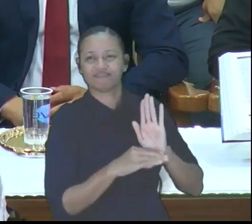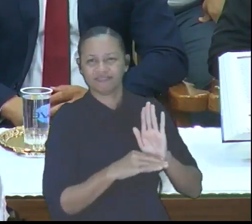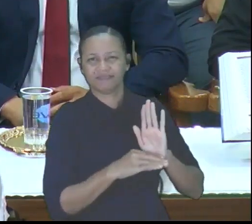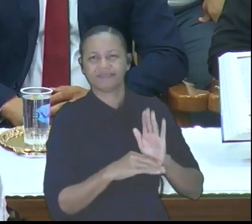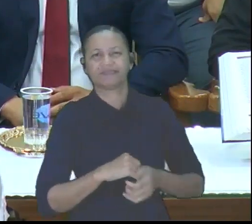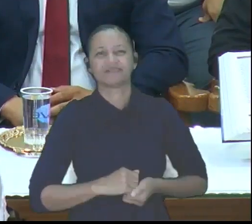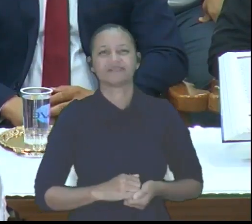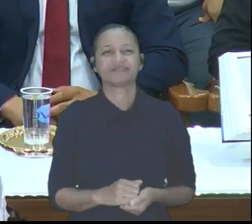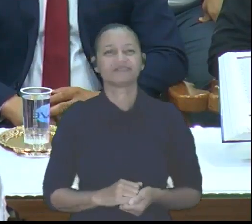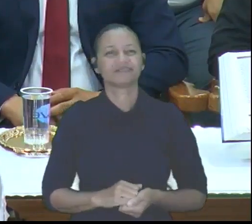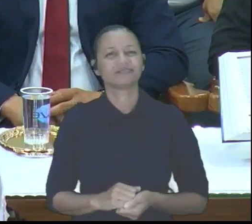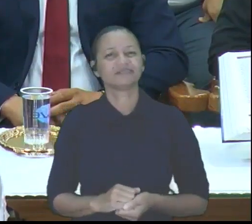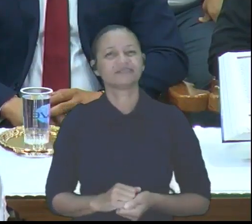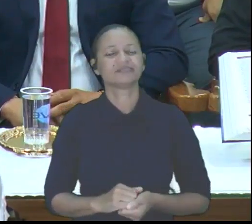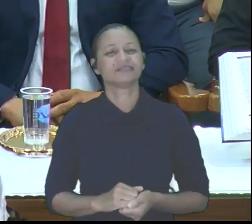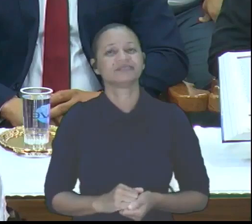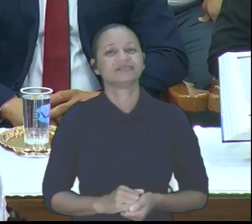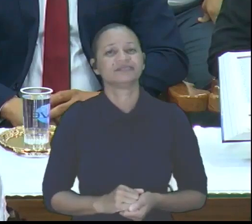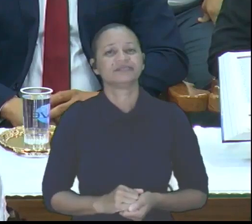louvado.